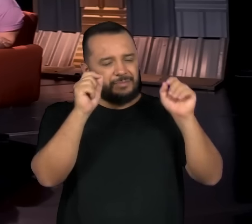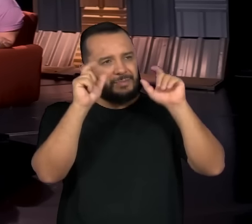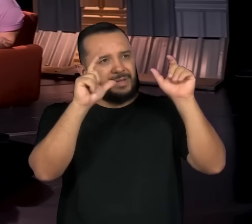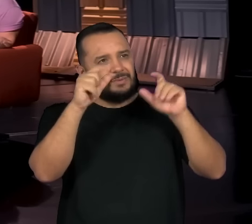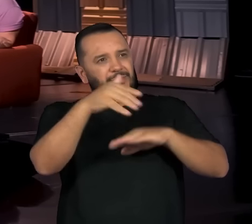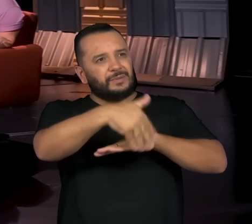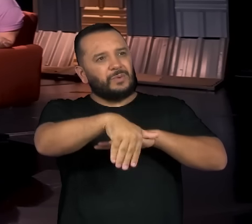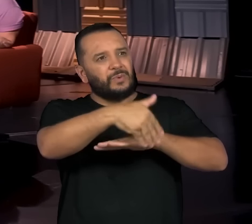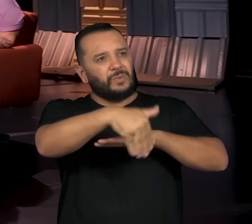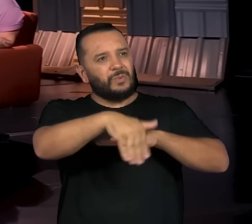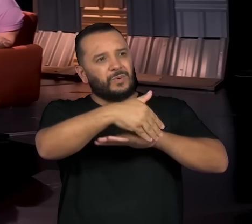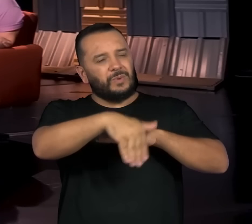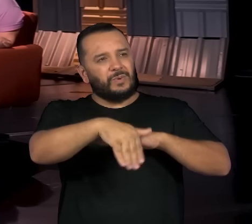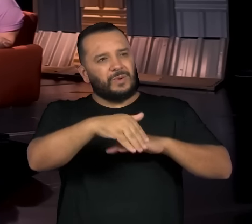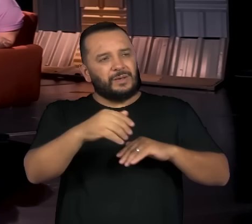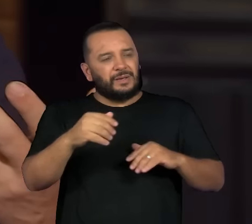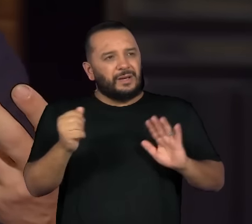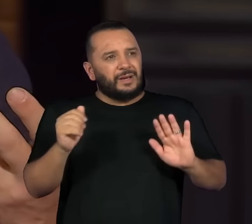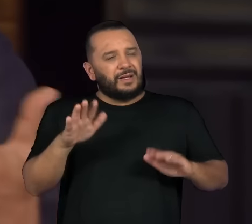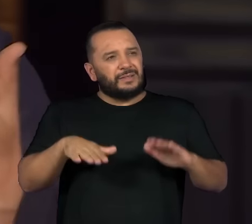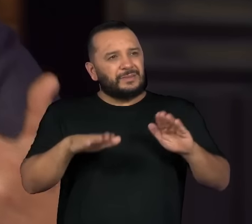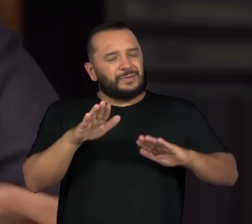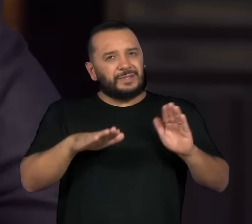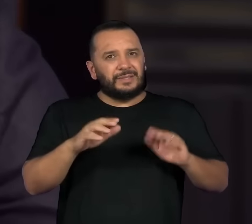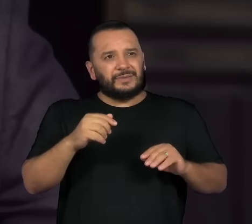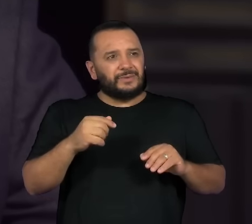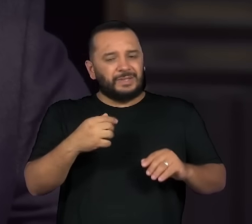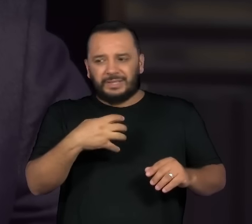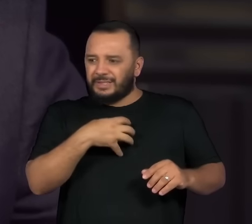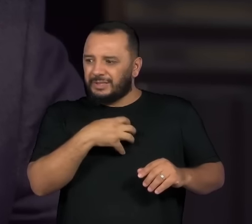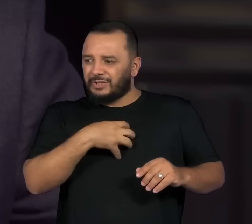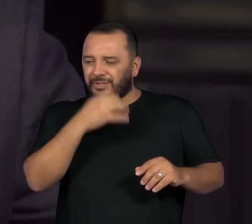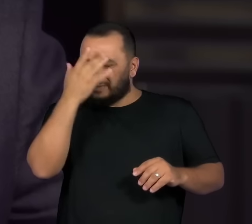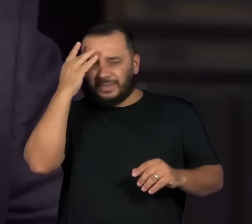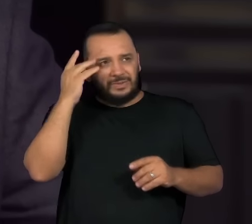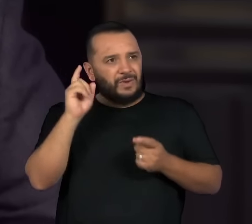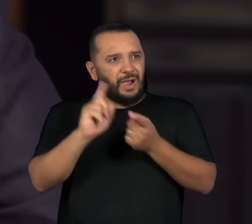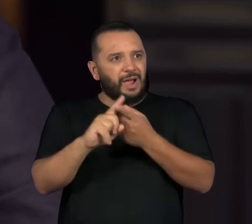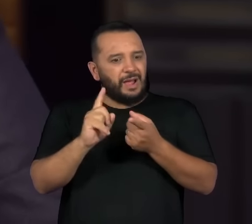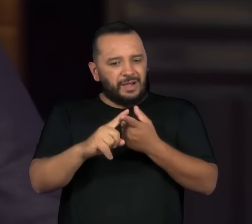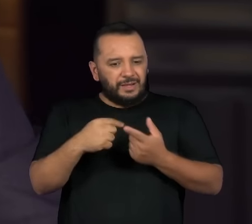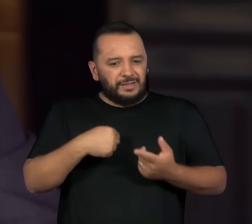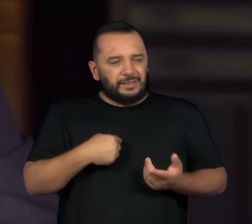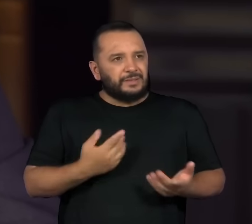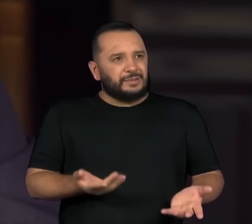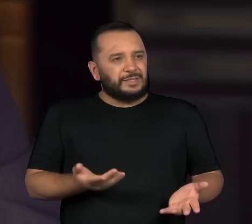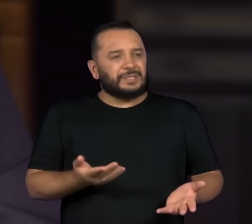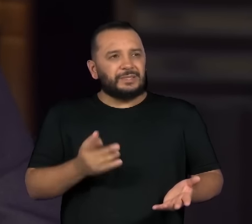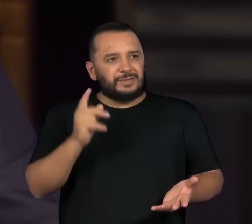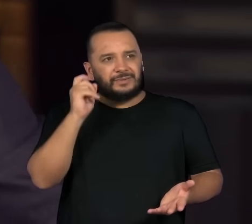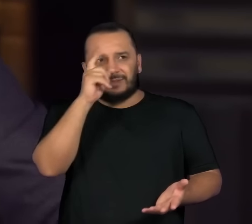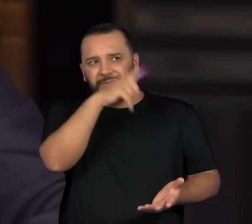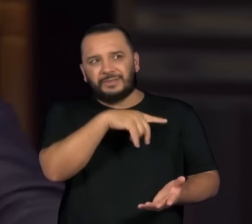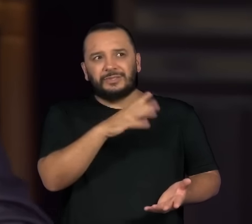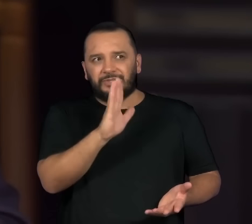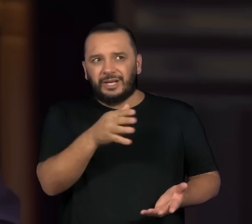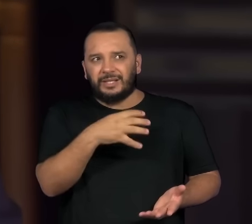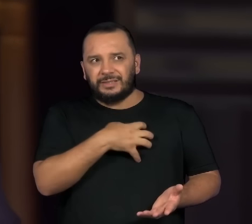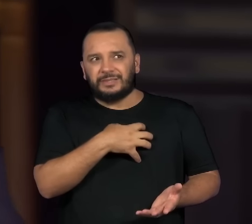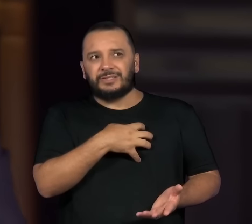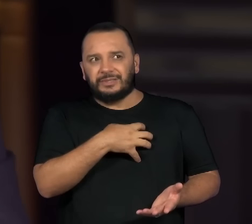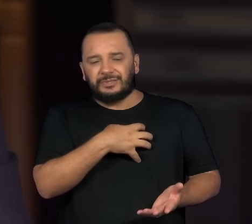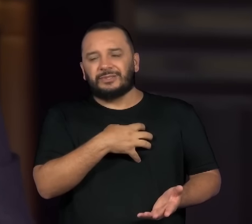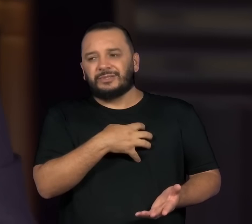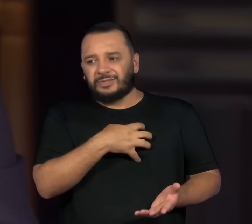na rua e sentir, inclusive, que a sua integridade física está correndo risco. Exatamente. Não é? Eu acho que todo mundo já sentiu